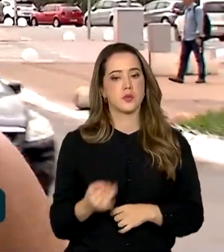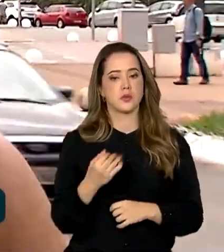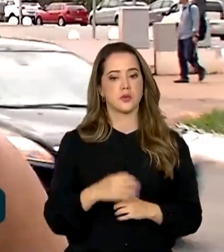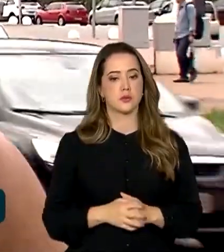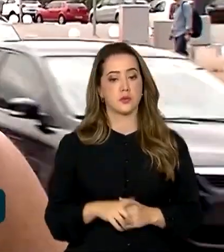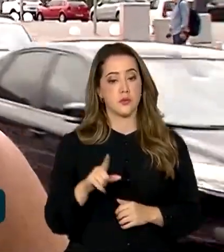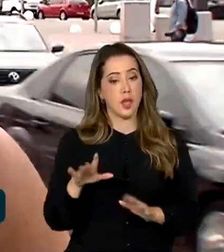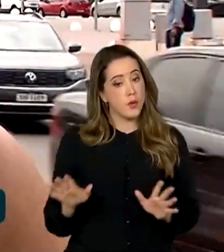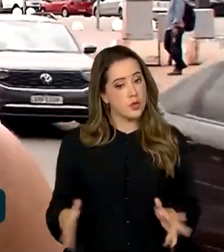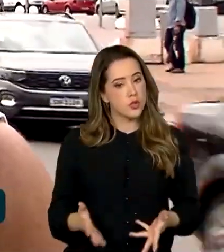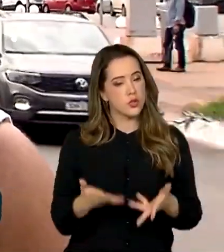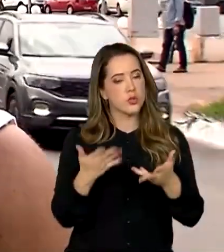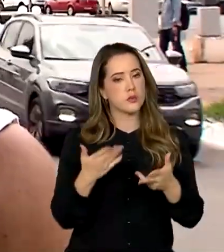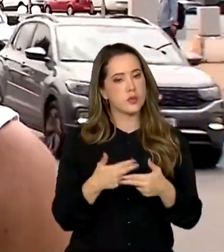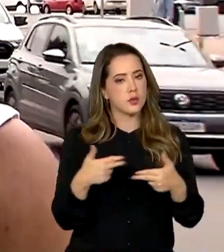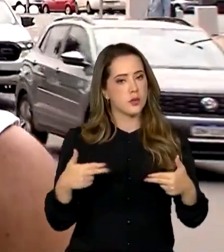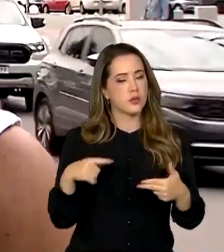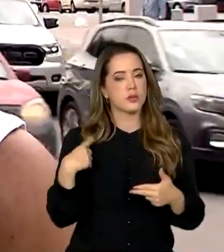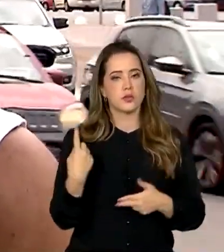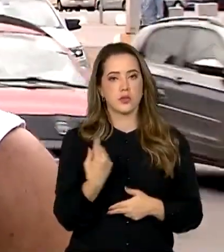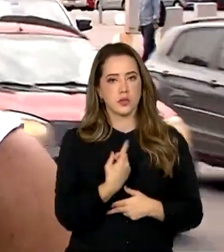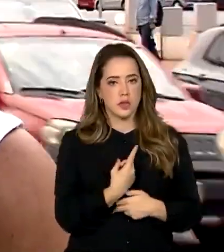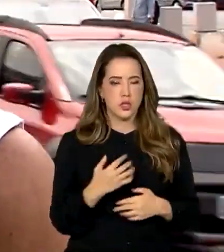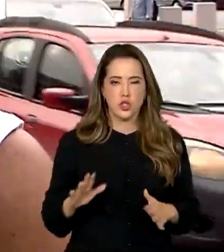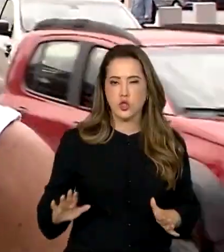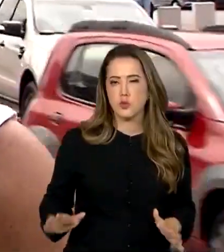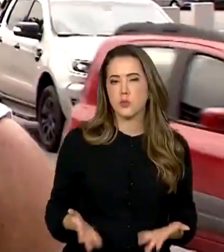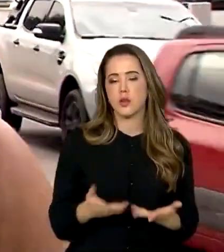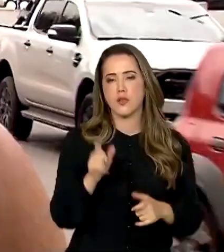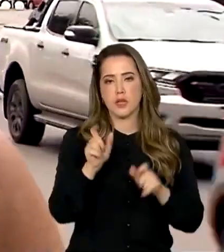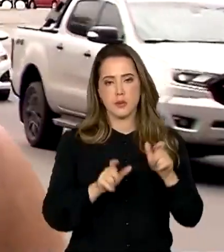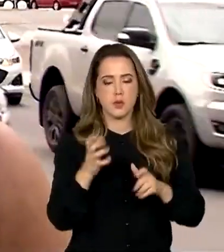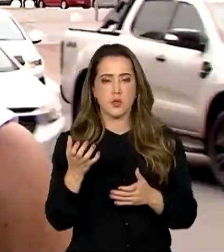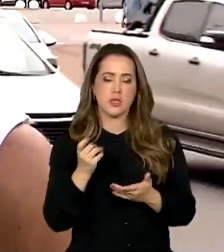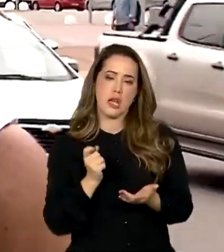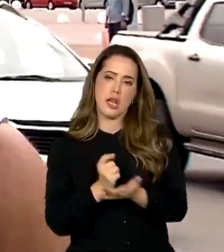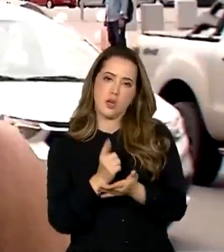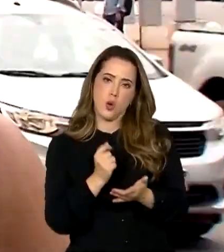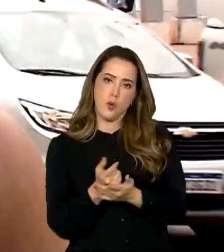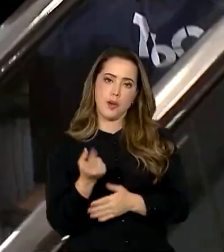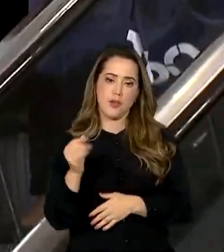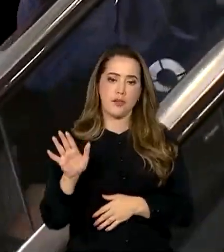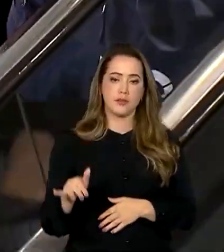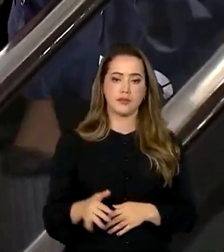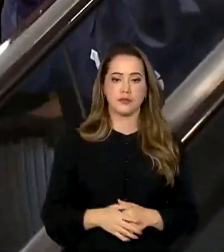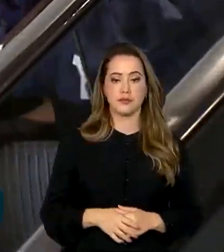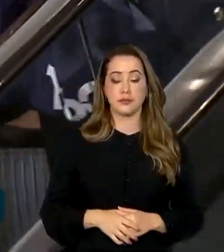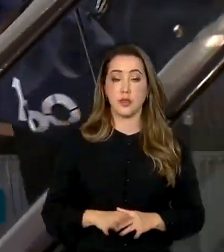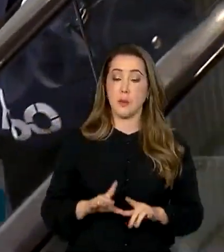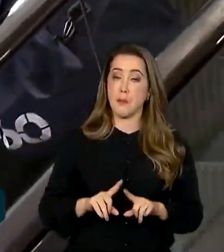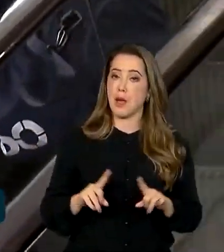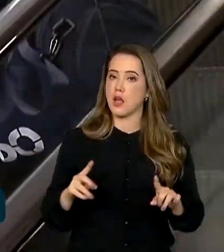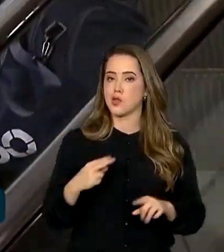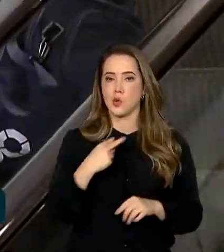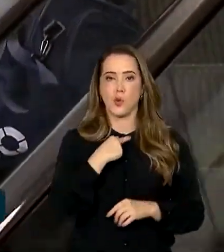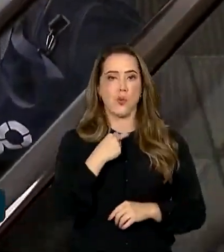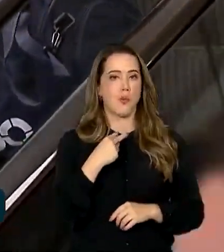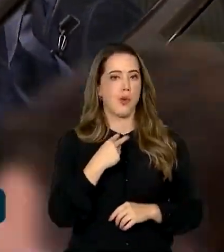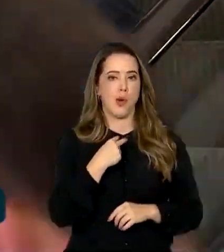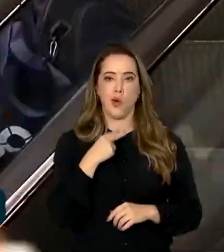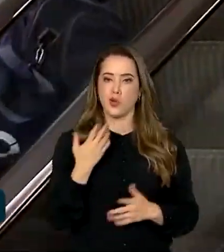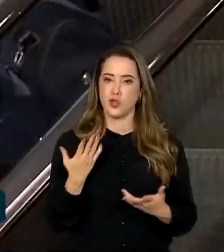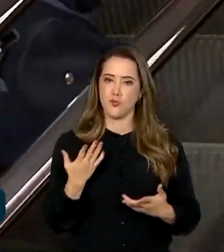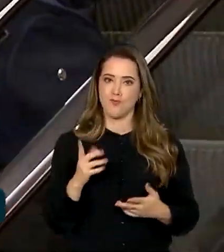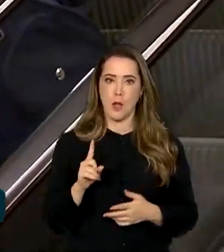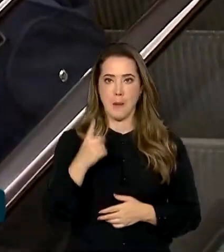um estímulo, é uma coisa que provoca quem está doido para comprar com desconto. Só não pode deixar se levar